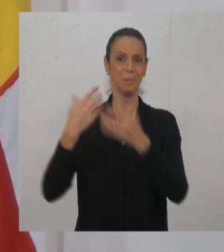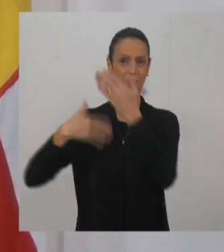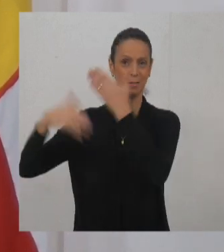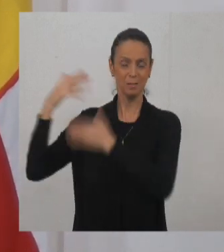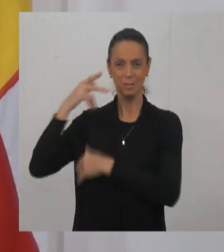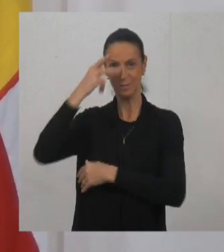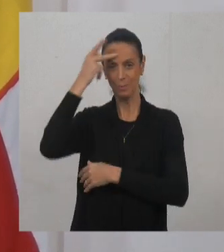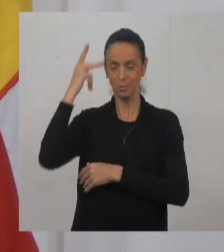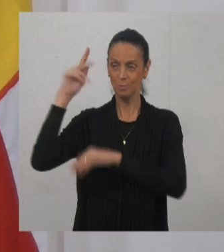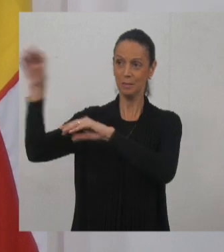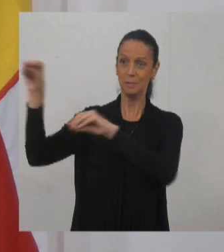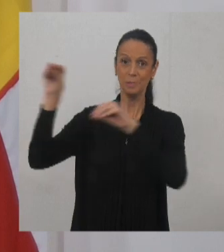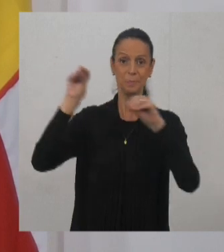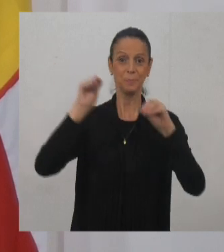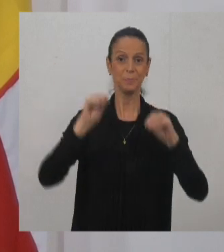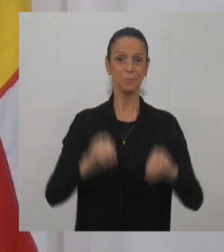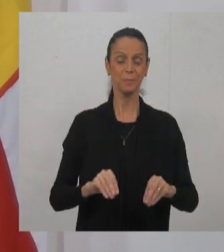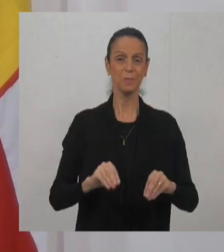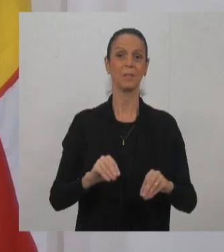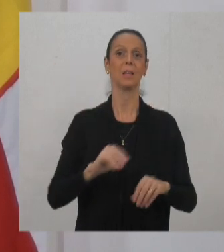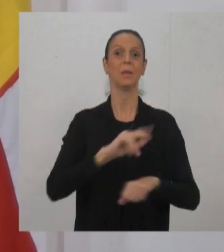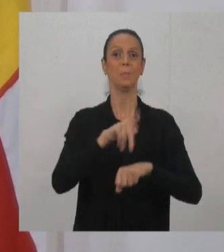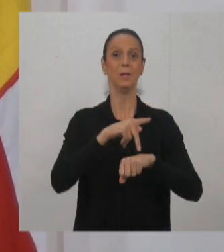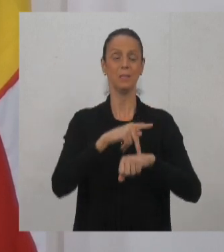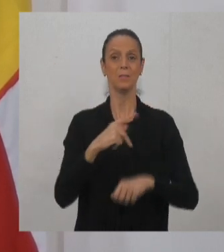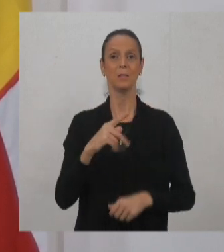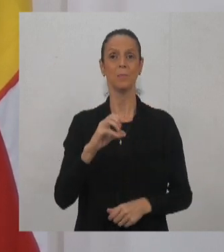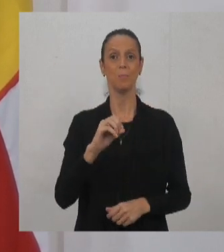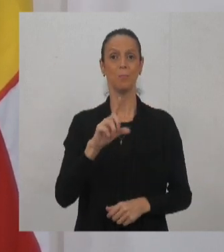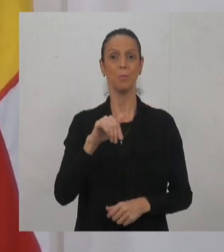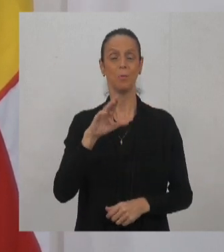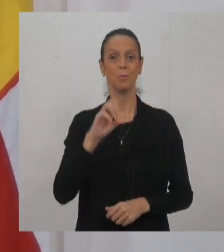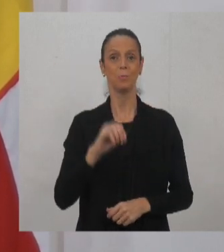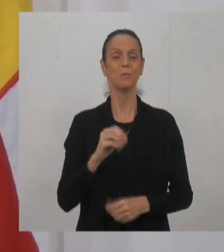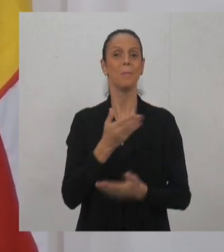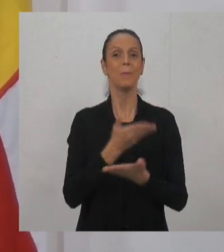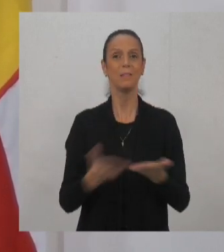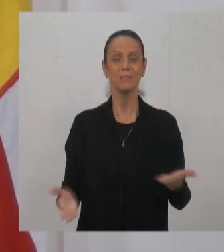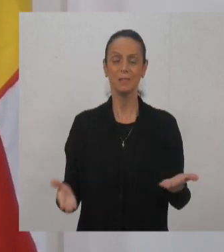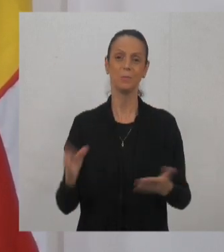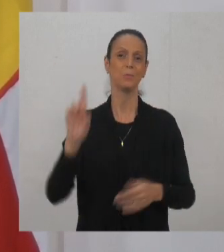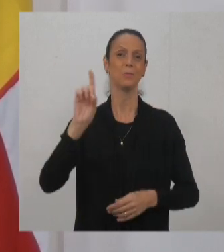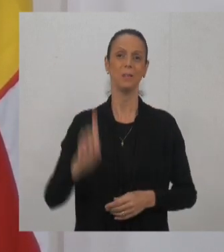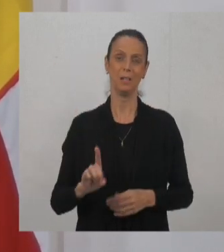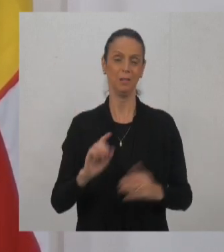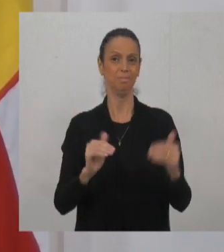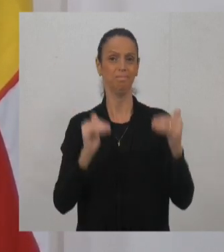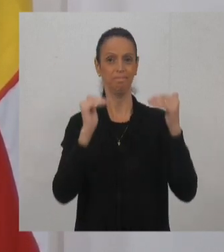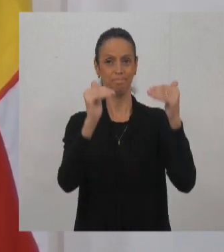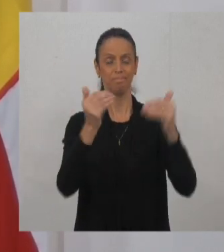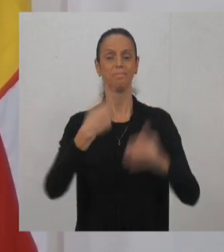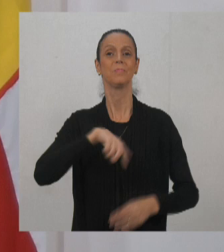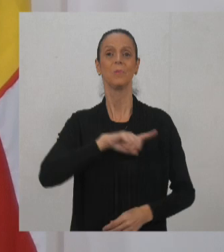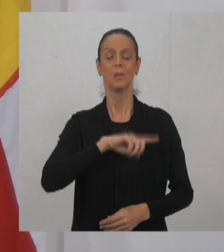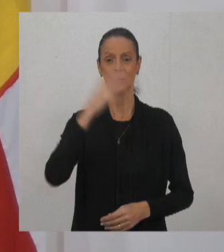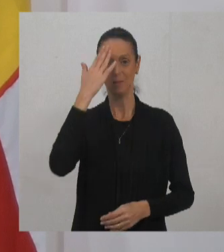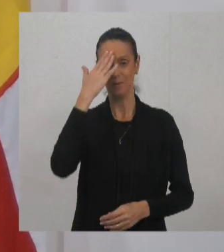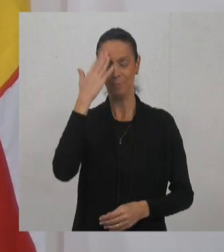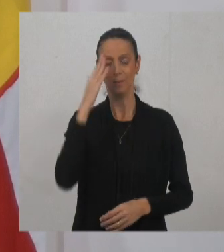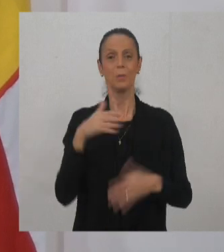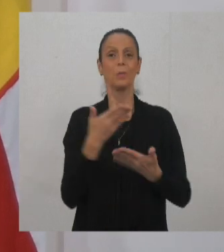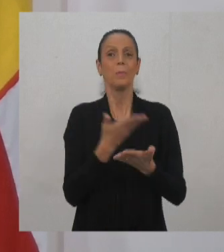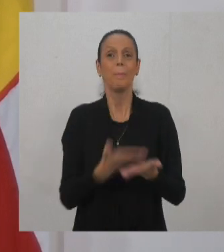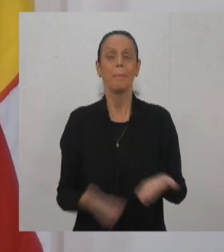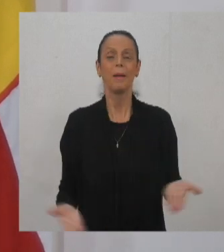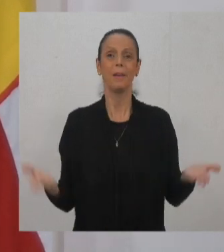antepassados vieram, a Polônia tinha perdido a condição de soberania, e todos nós sabemos que, perdida essa